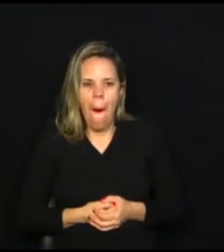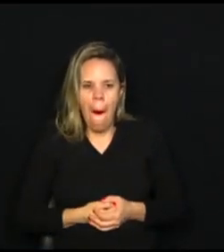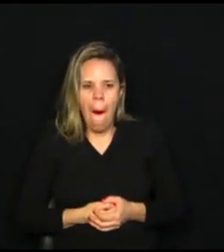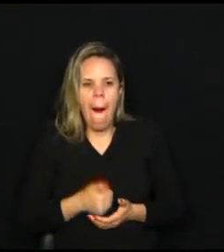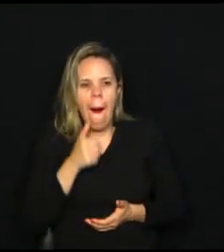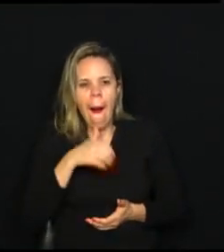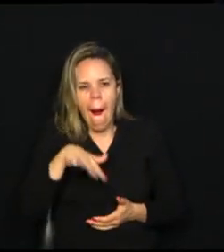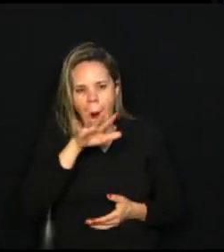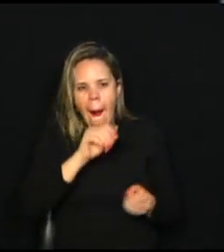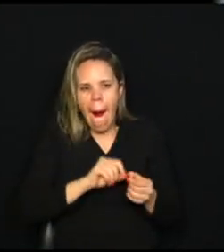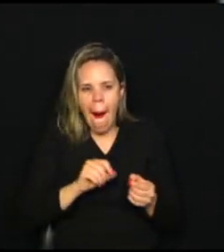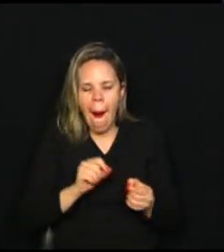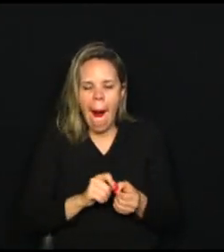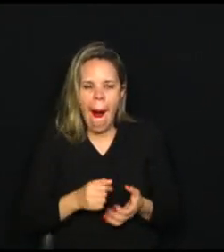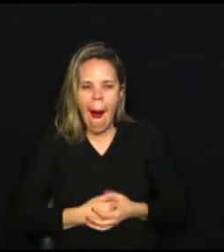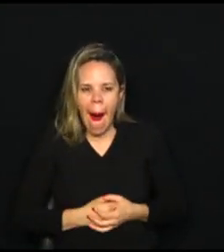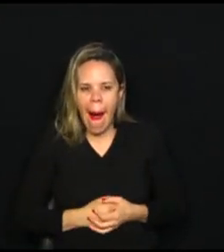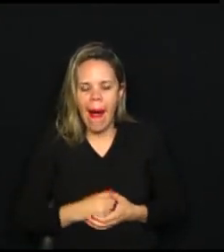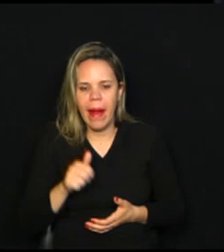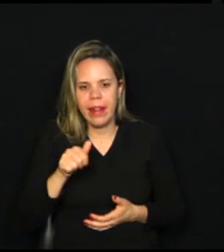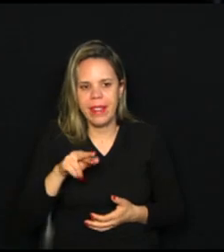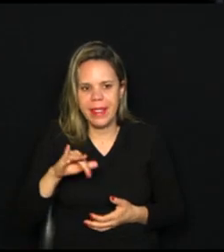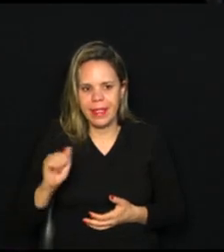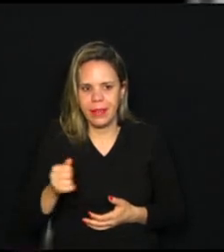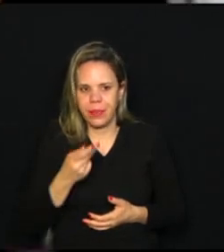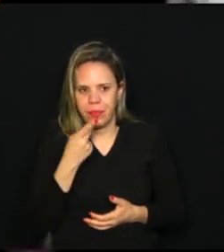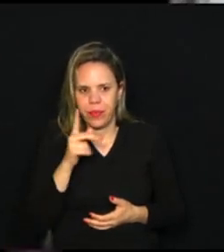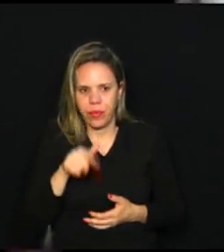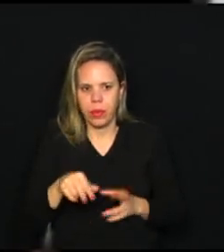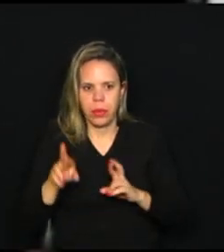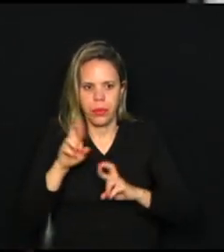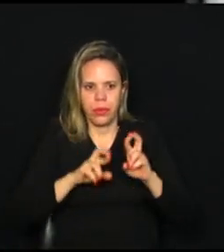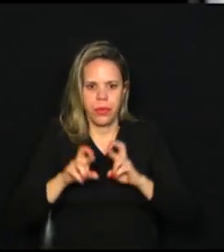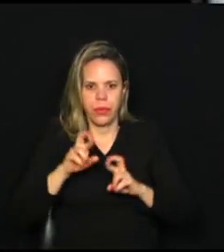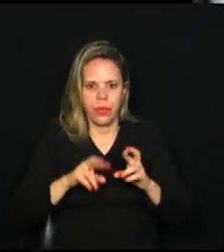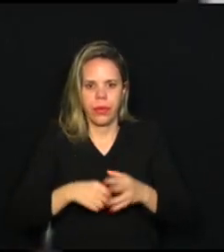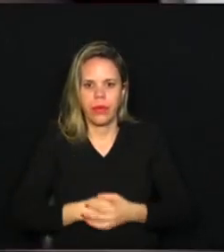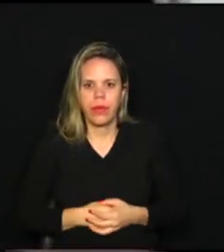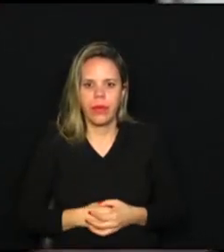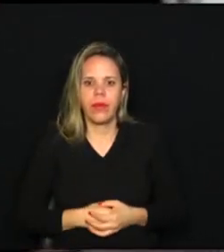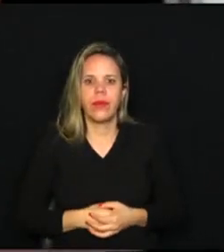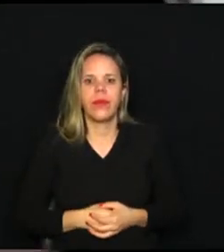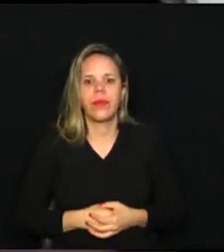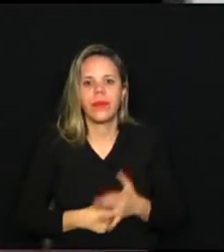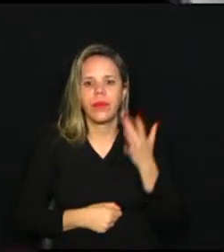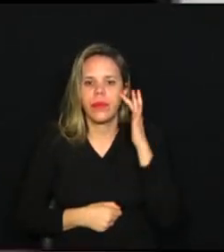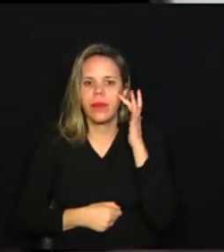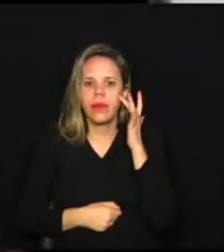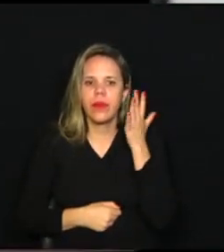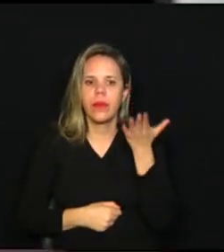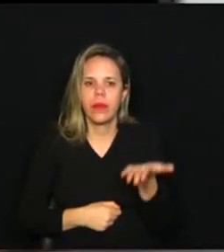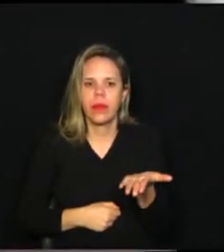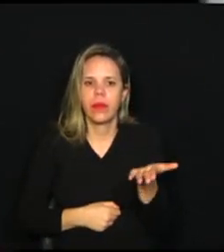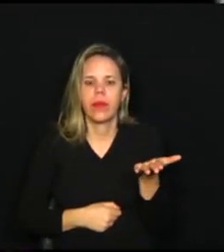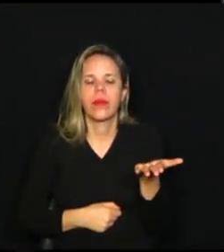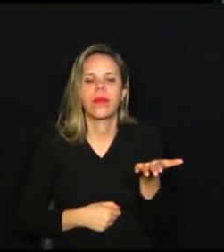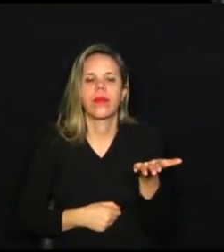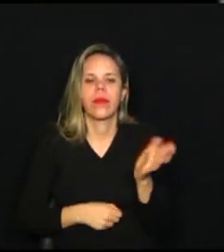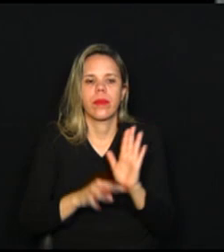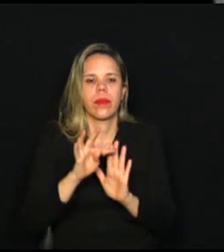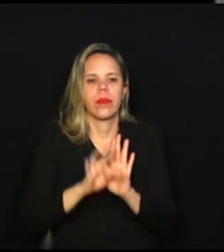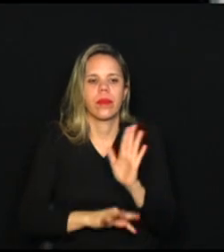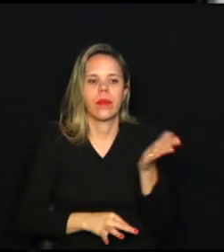o que a Andréa colocou, que é o monitoramento, que aqui eu acho que é uma questão do termo, acho que